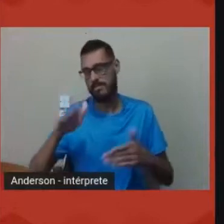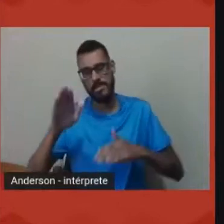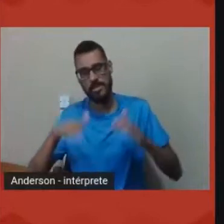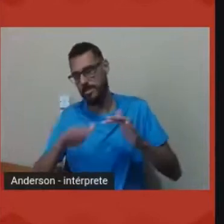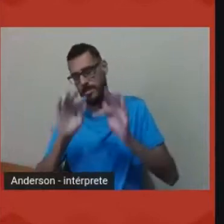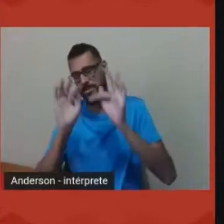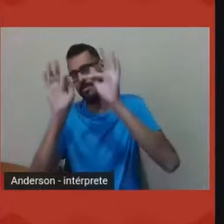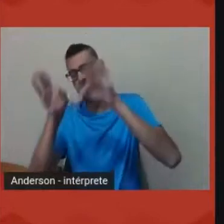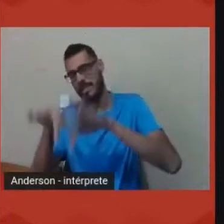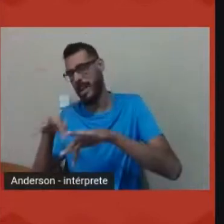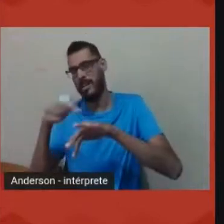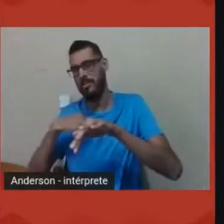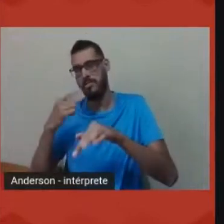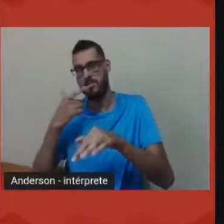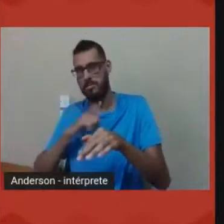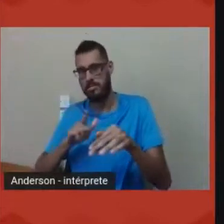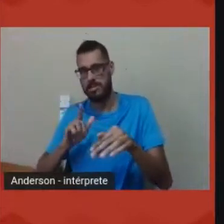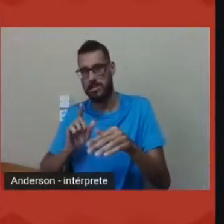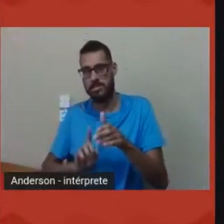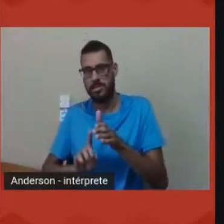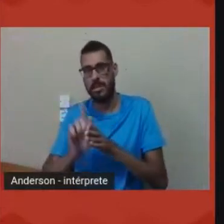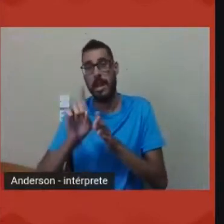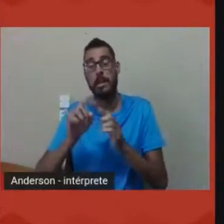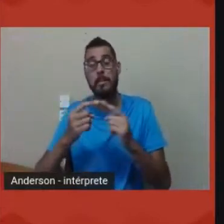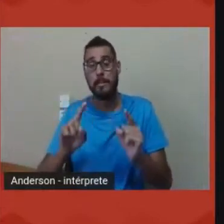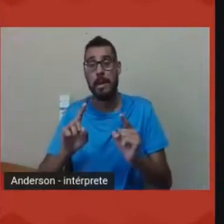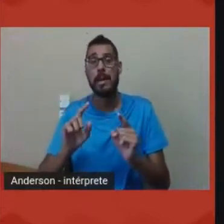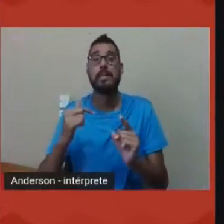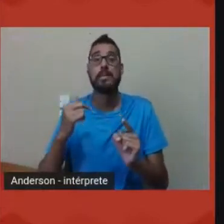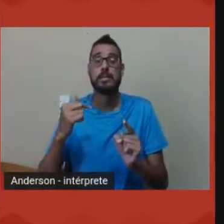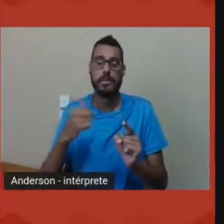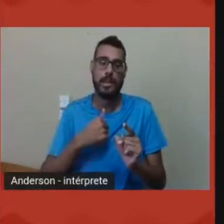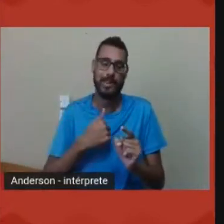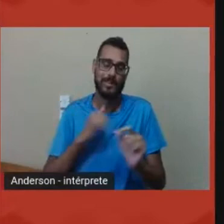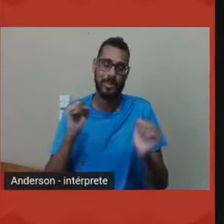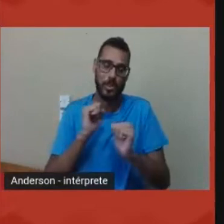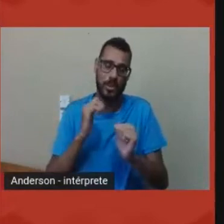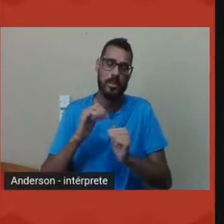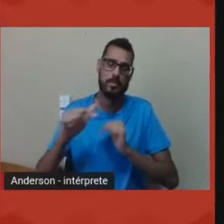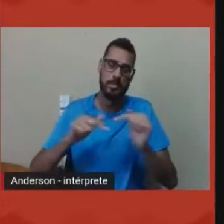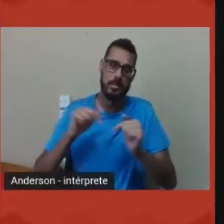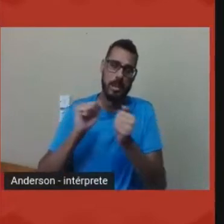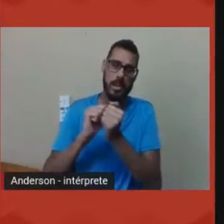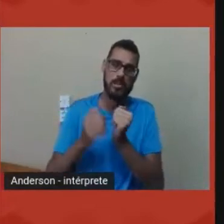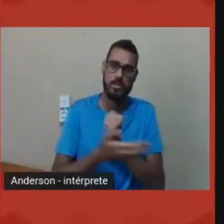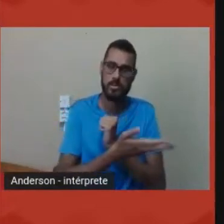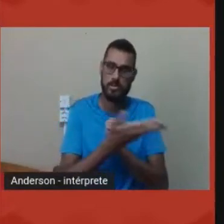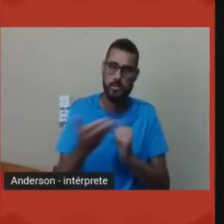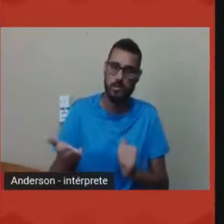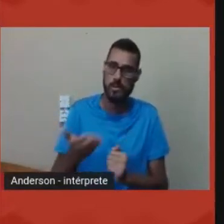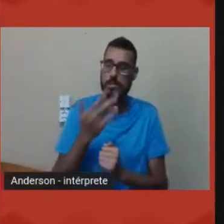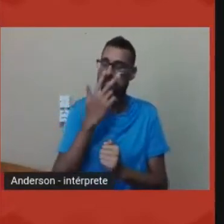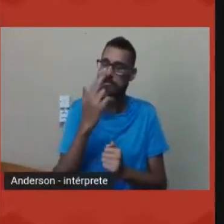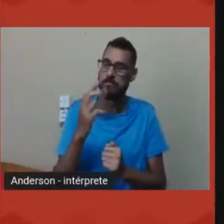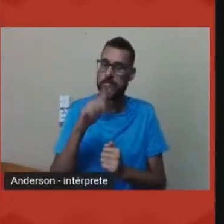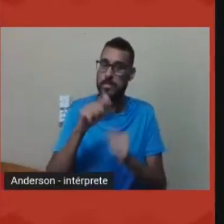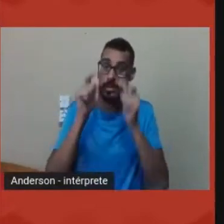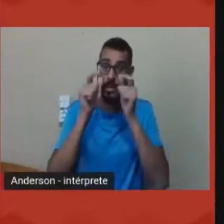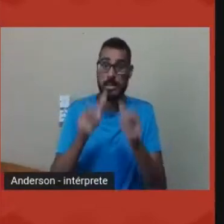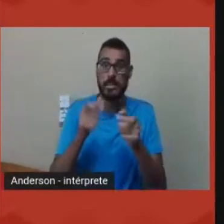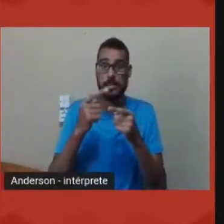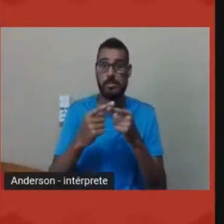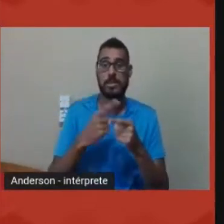estar finalizando. Mas adorei trabalhar com vocês, acho que foi bem interessante que chegou uma